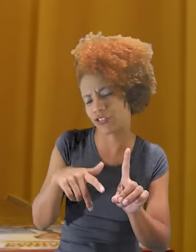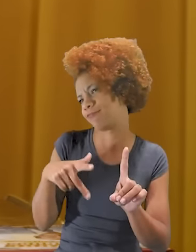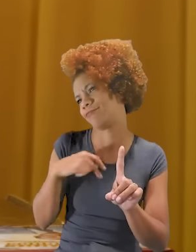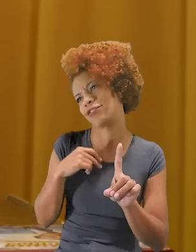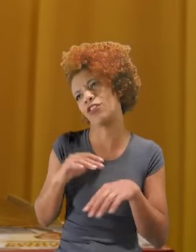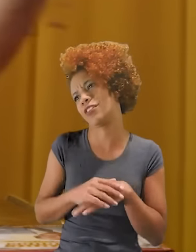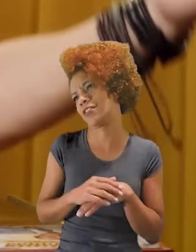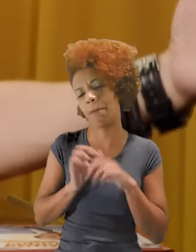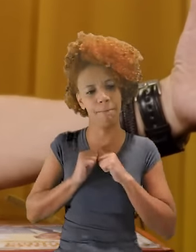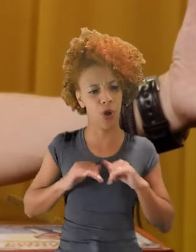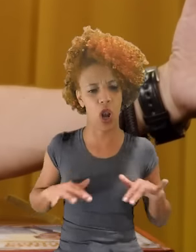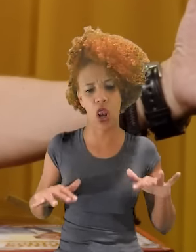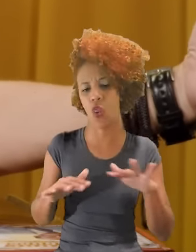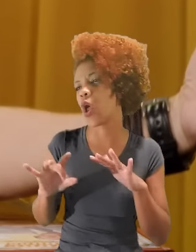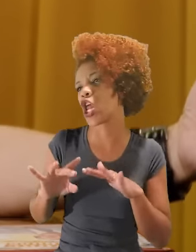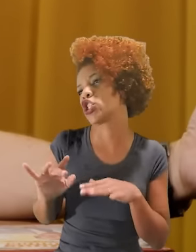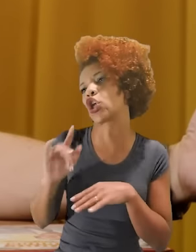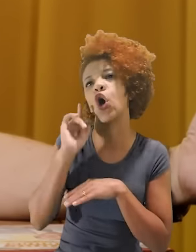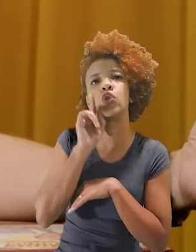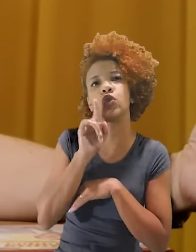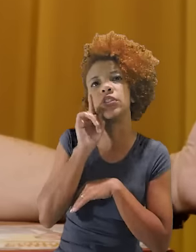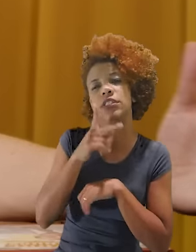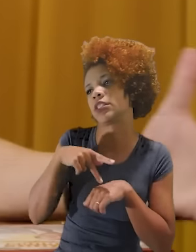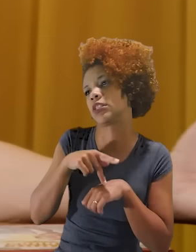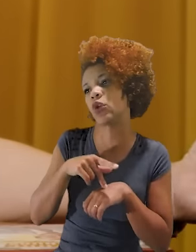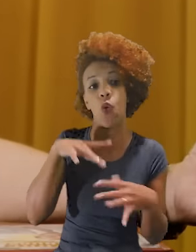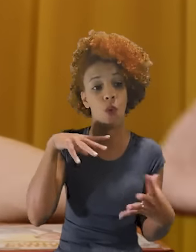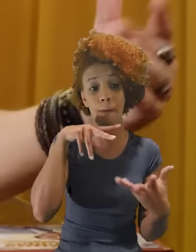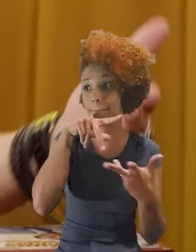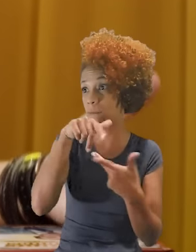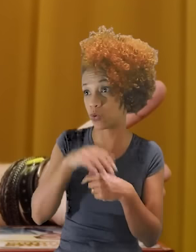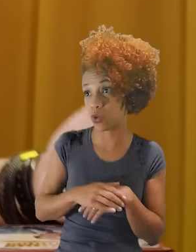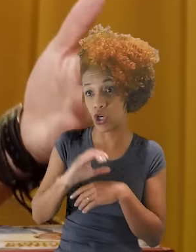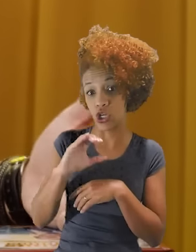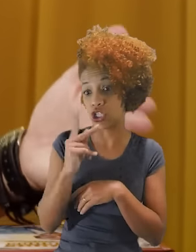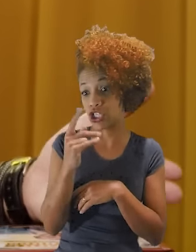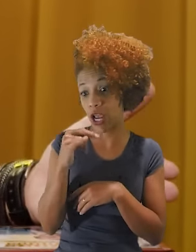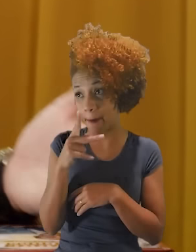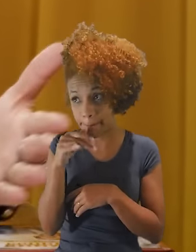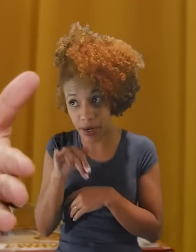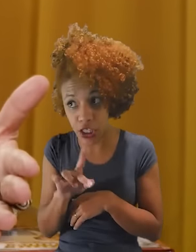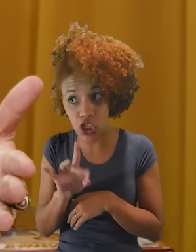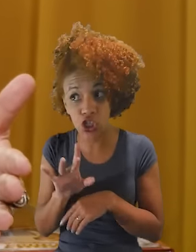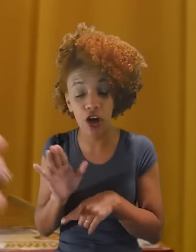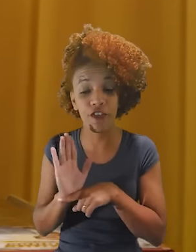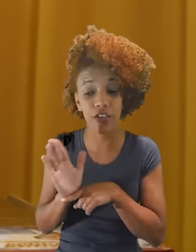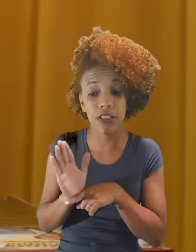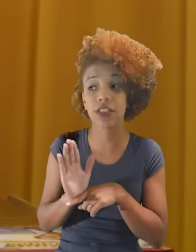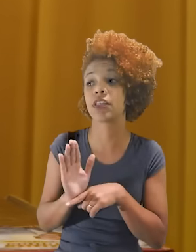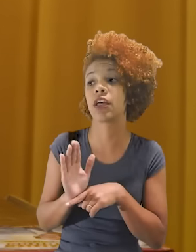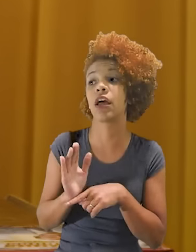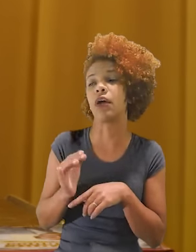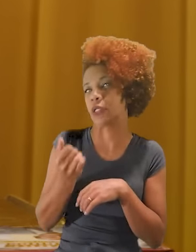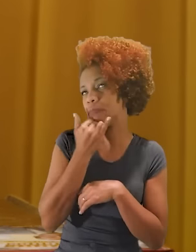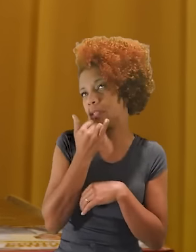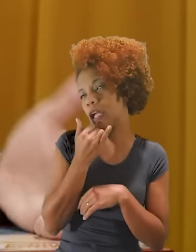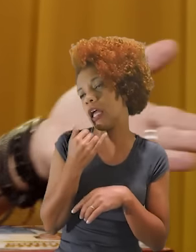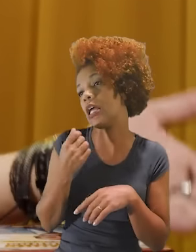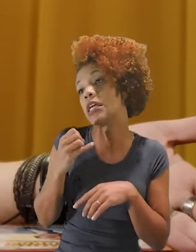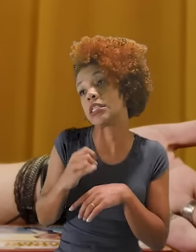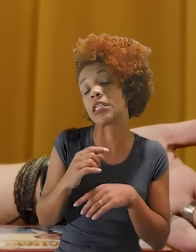Porra, do mundo, né? Não era só dos Estados Unidos. Então, assim, mundo, cara. O Chaplin só fazia os filmes do Chaplin, só exibia,